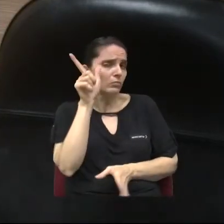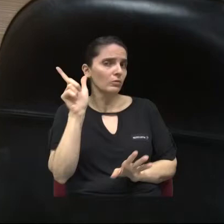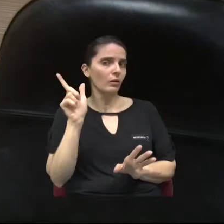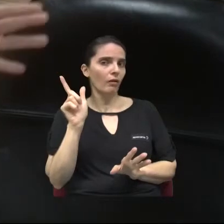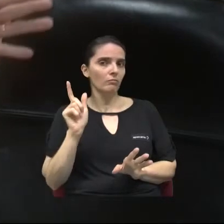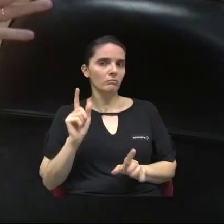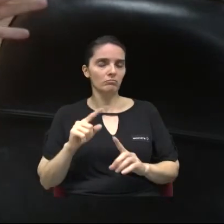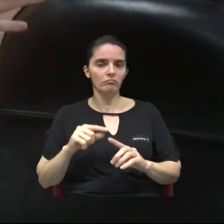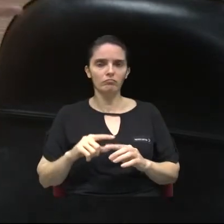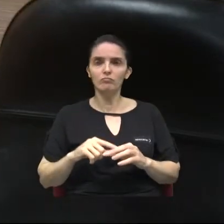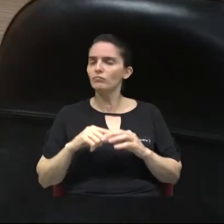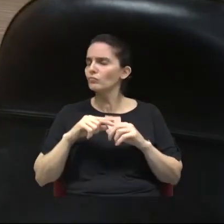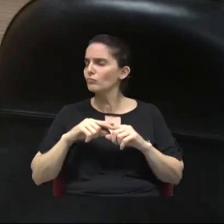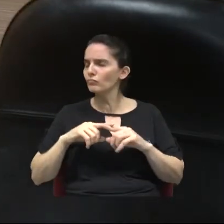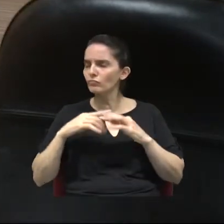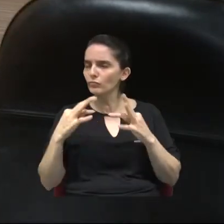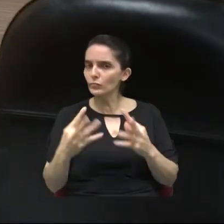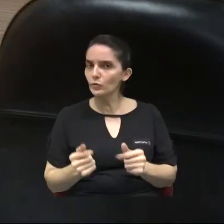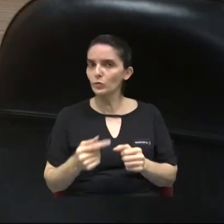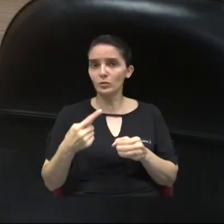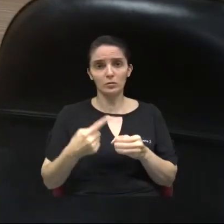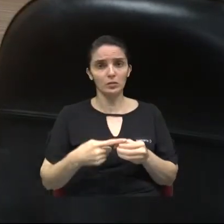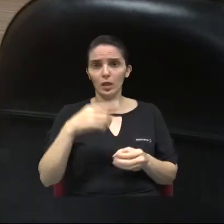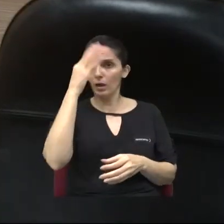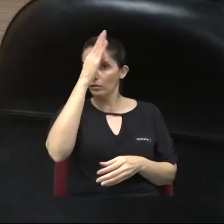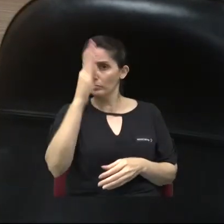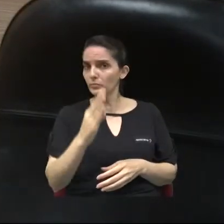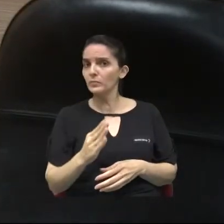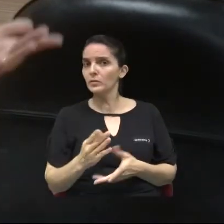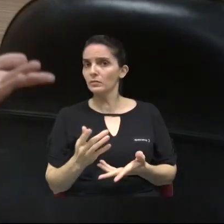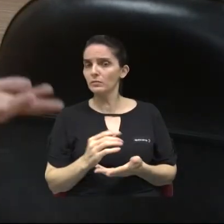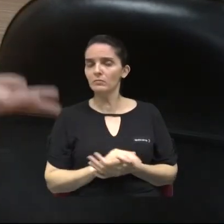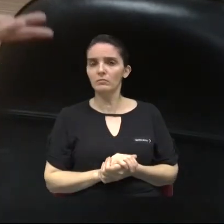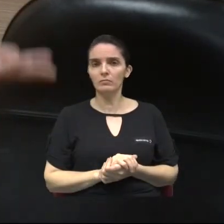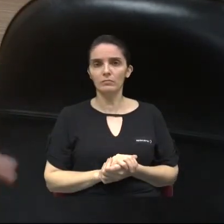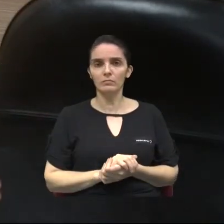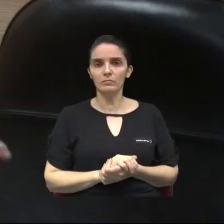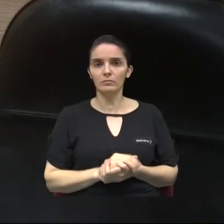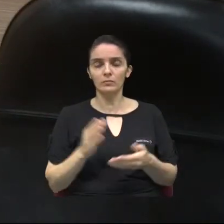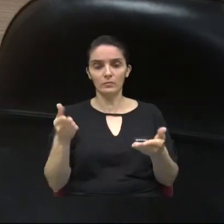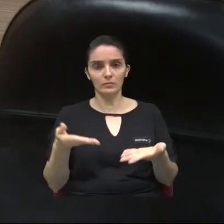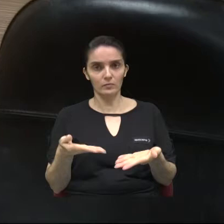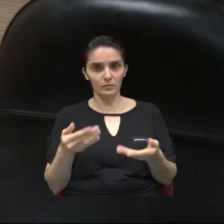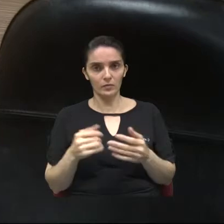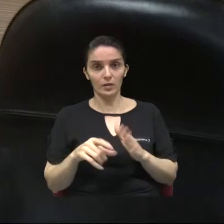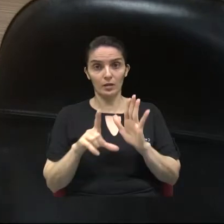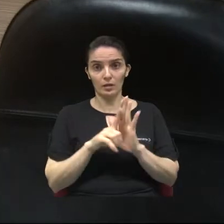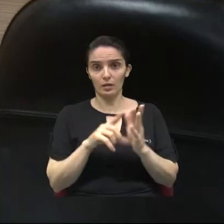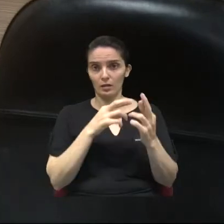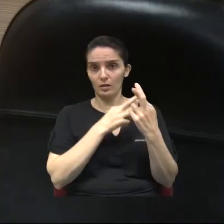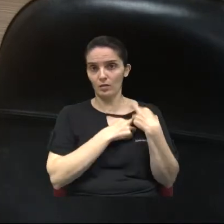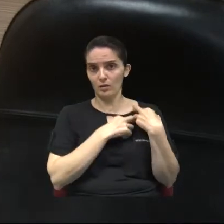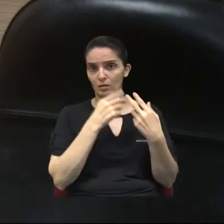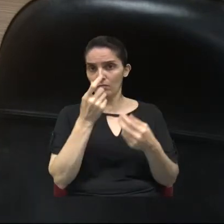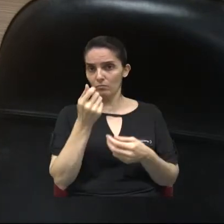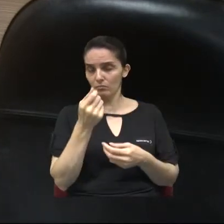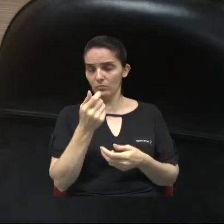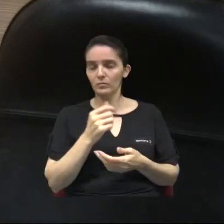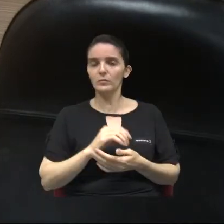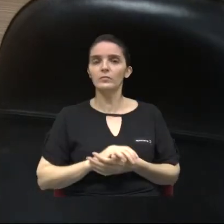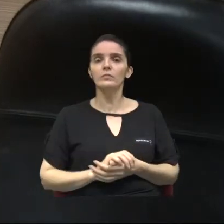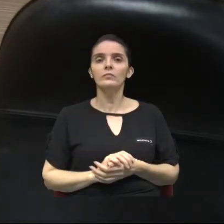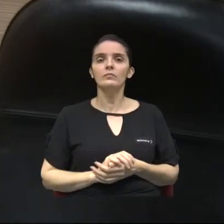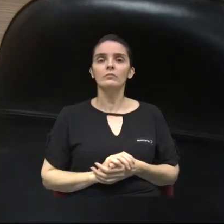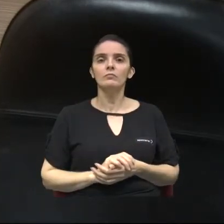E isso em todas as cidades do município. Limeira não foi a única, não. Com essa promulgação da Lei da Responsabilidade Fiscal,